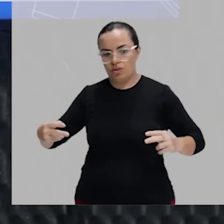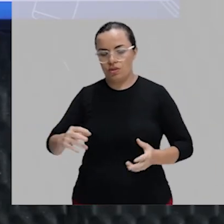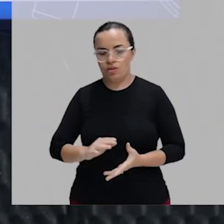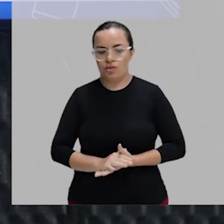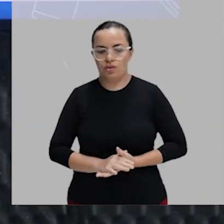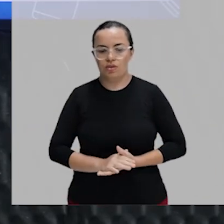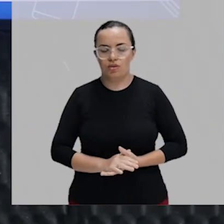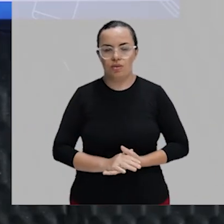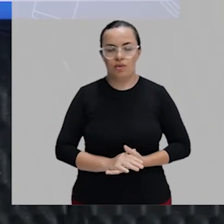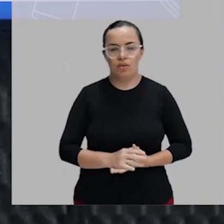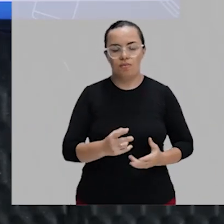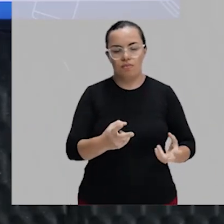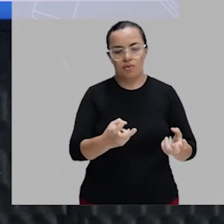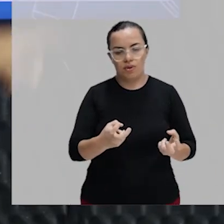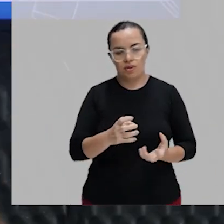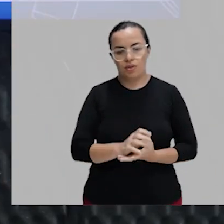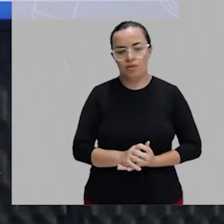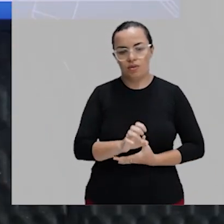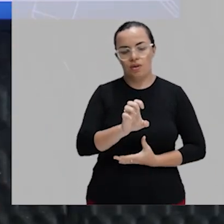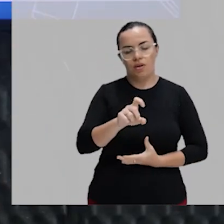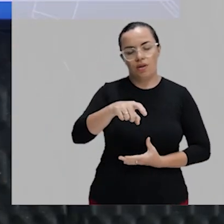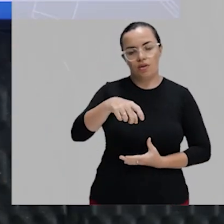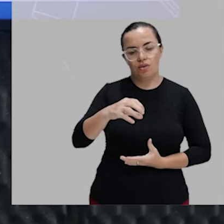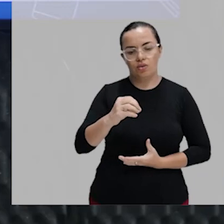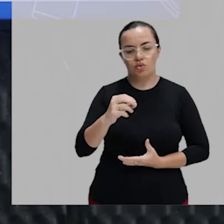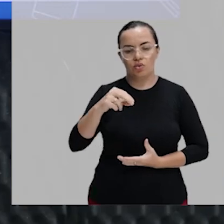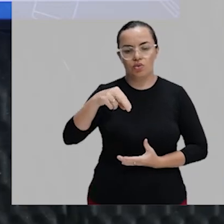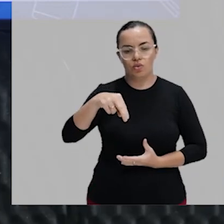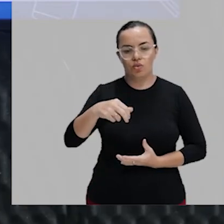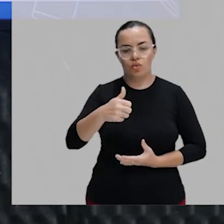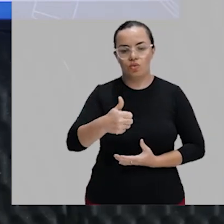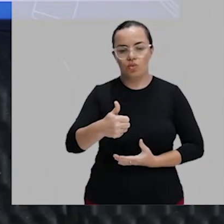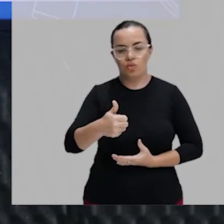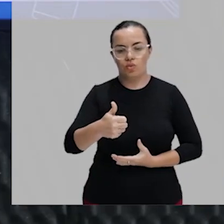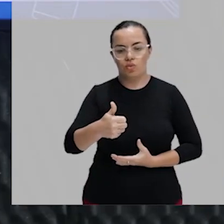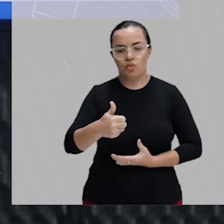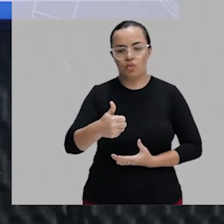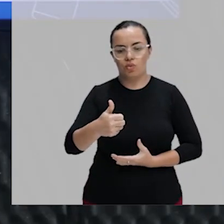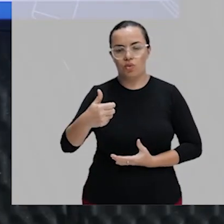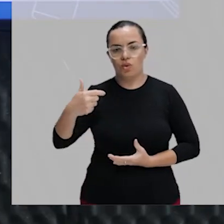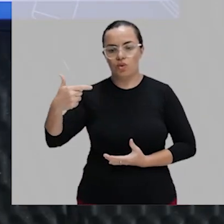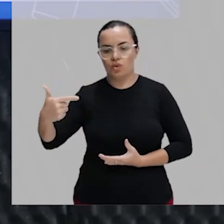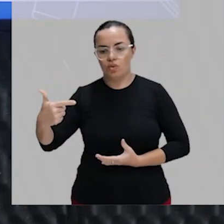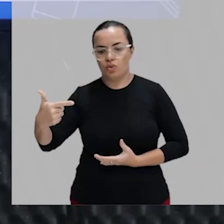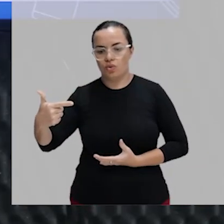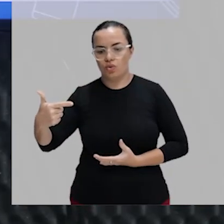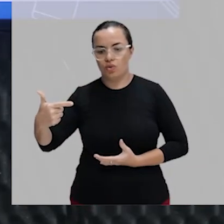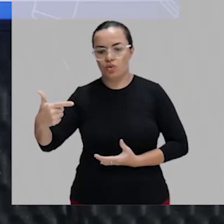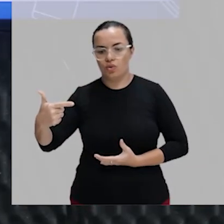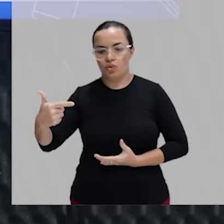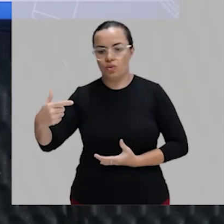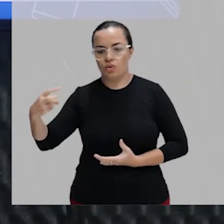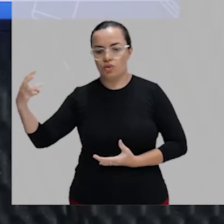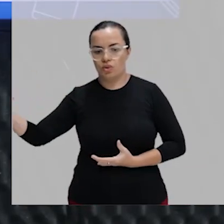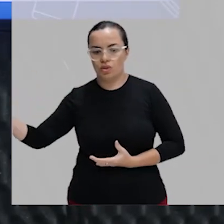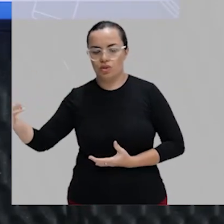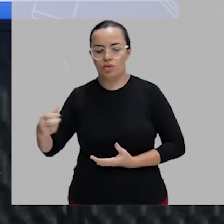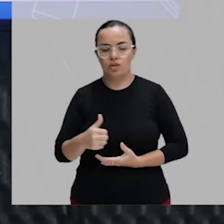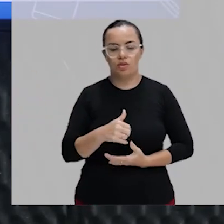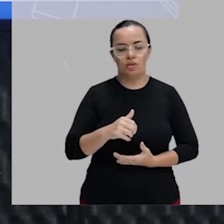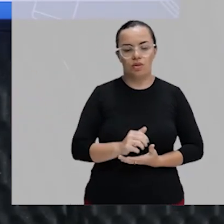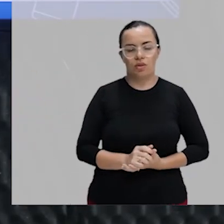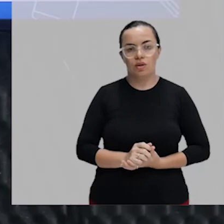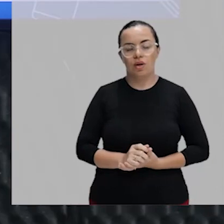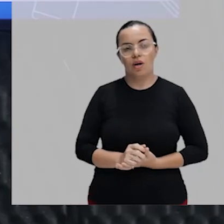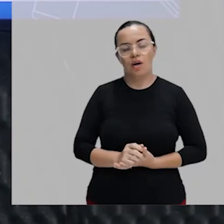1, exon 2, exon 3. O que são os exons? São sequências do gene que tem informação genética, que